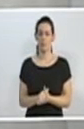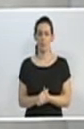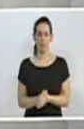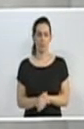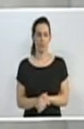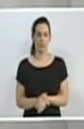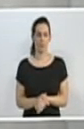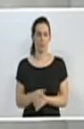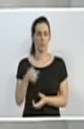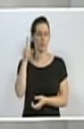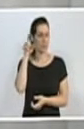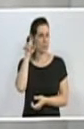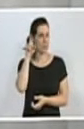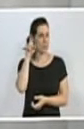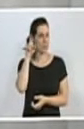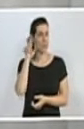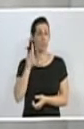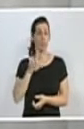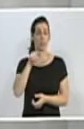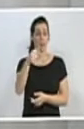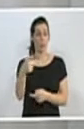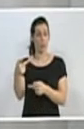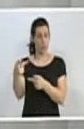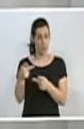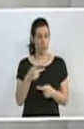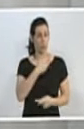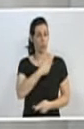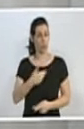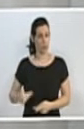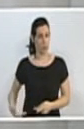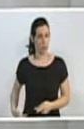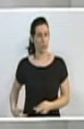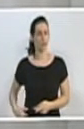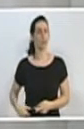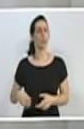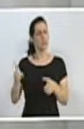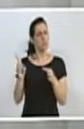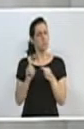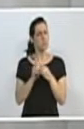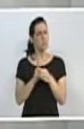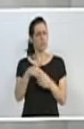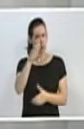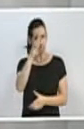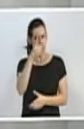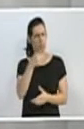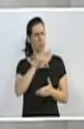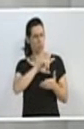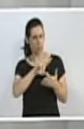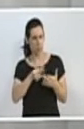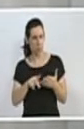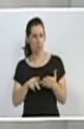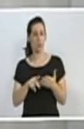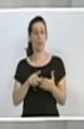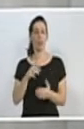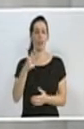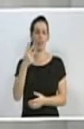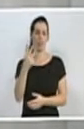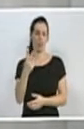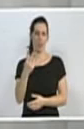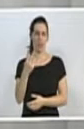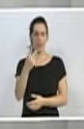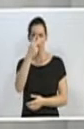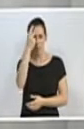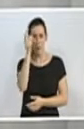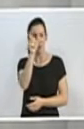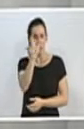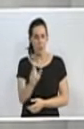Yesmantal, após a visita do governador e atendendo autoridades, foram enviados 3 soldados.